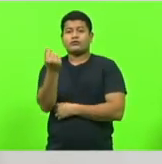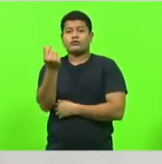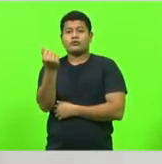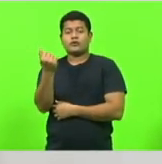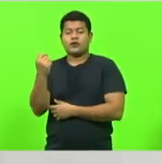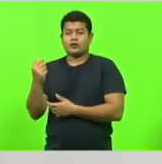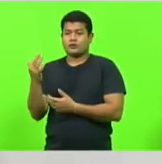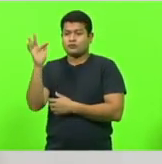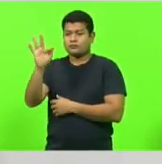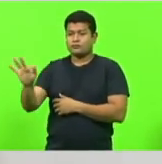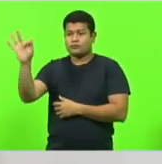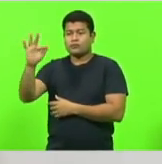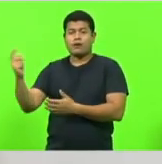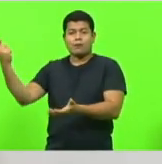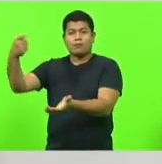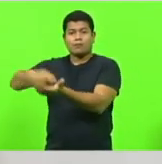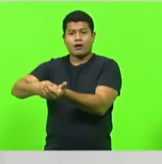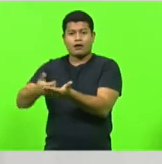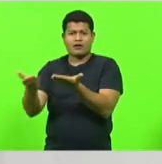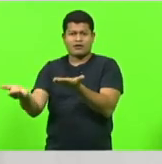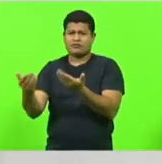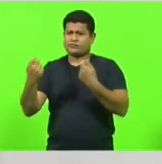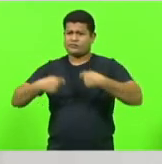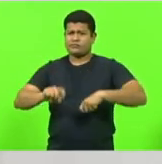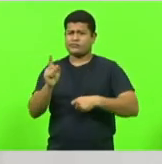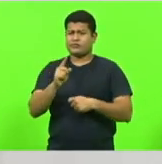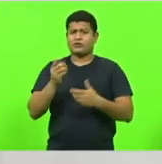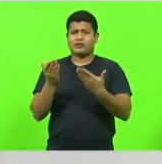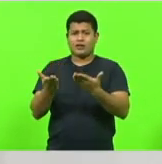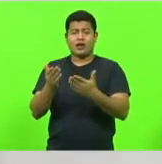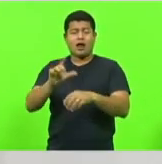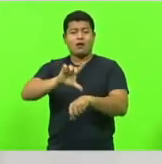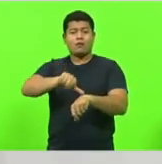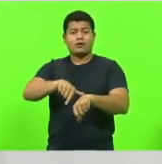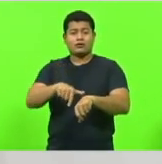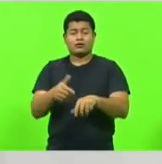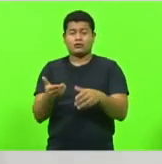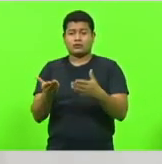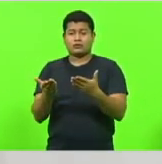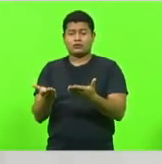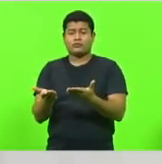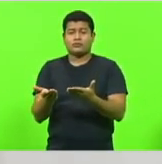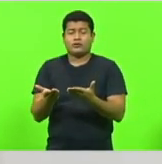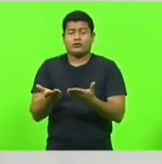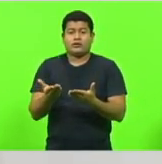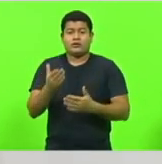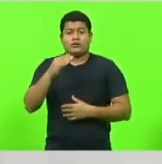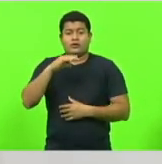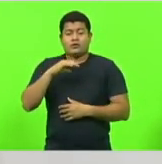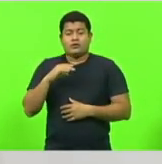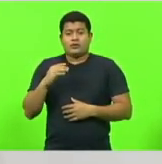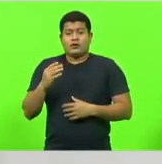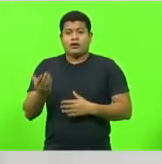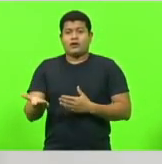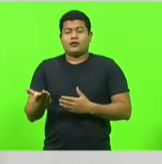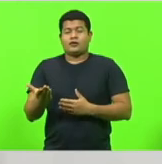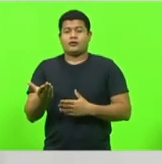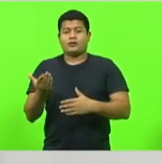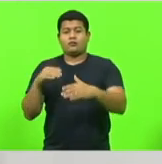4 parcelas atrasadas do Hospital Sagrado Coração de Jesus, esse hospital de